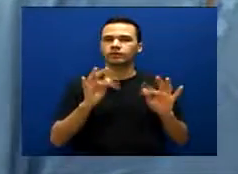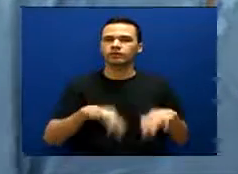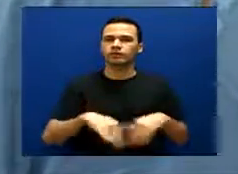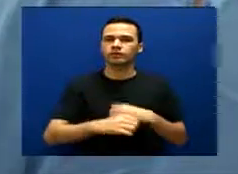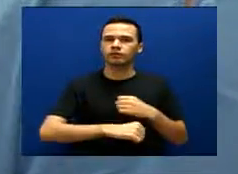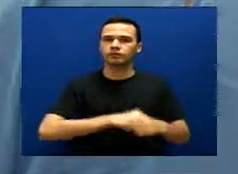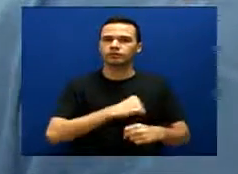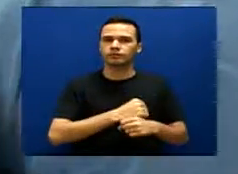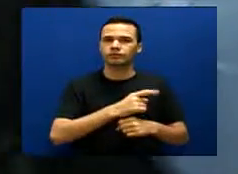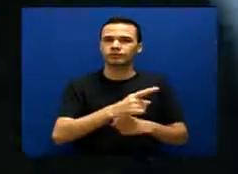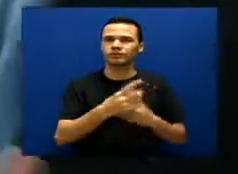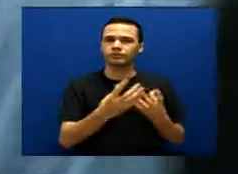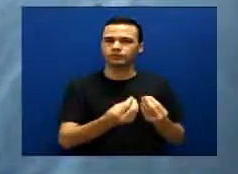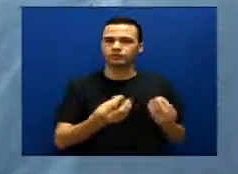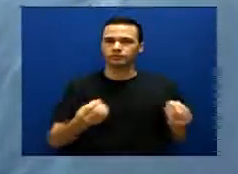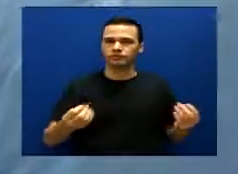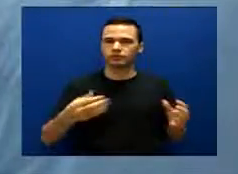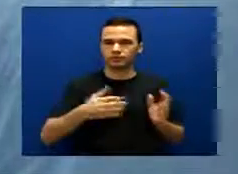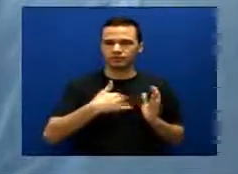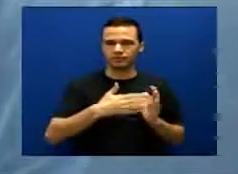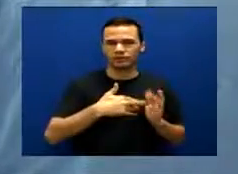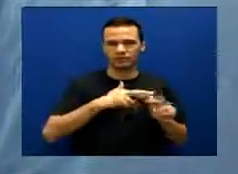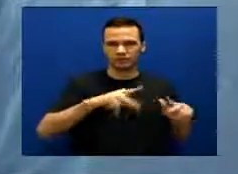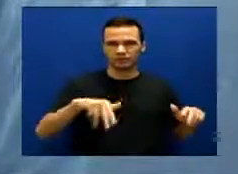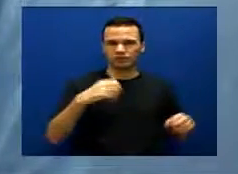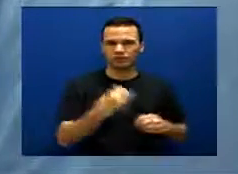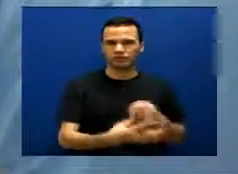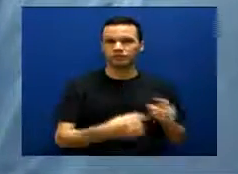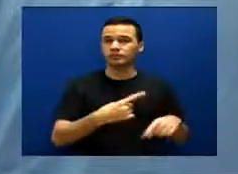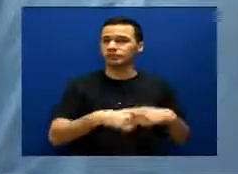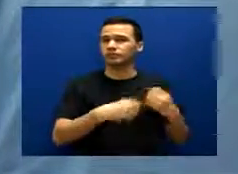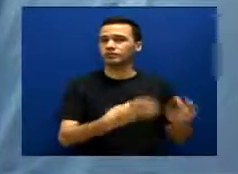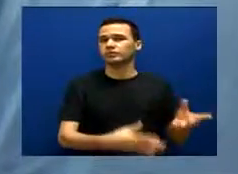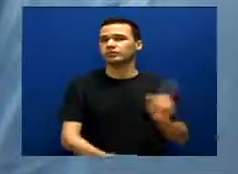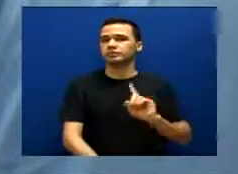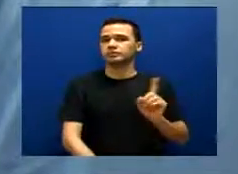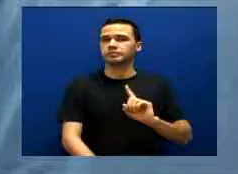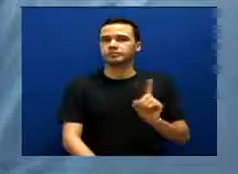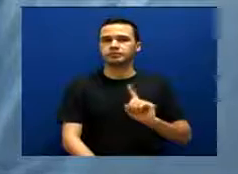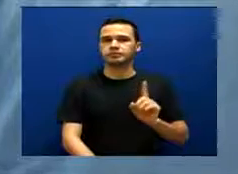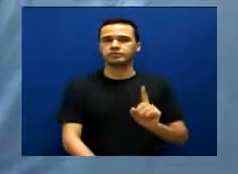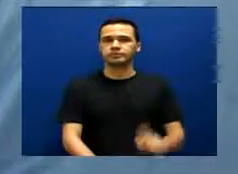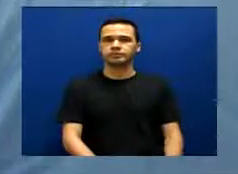a maioria dos materiais, as empresas entram na licitação e depois não entregam.